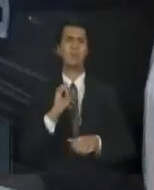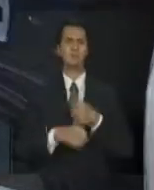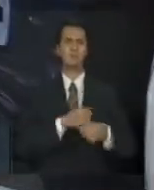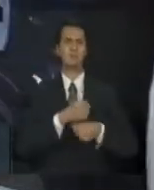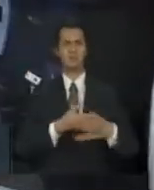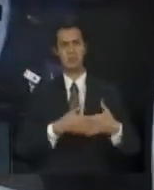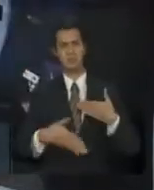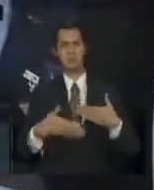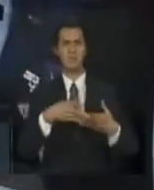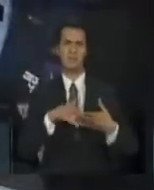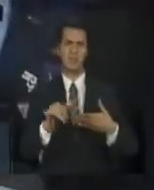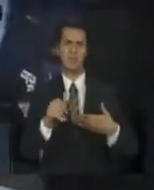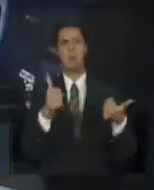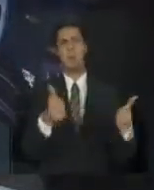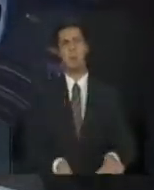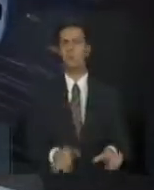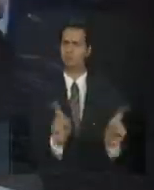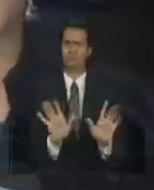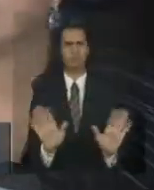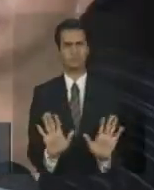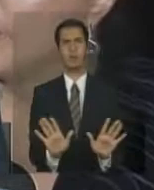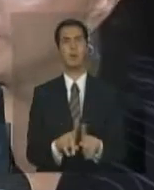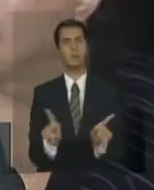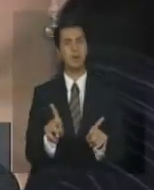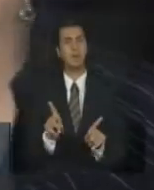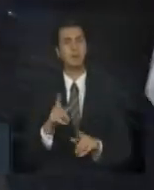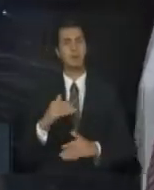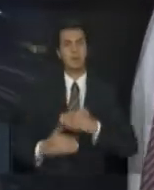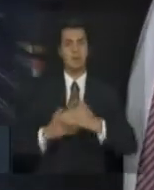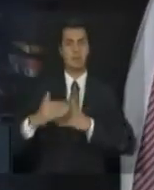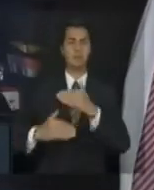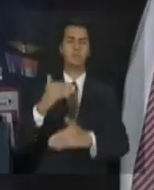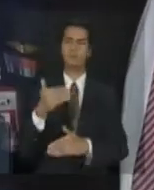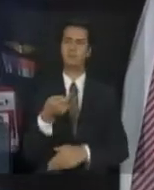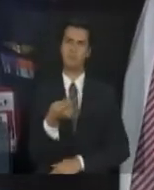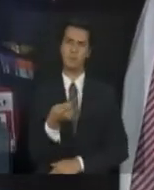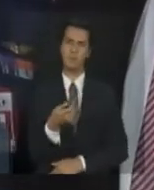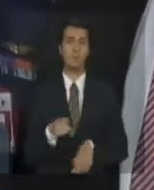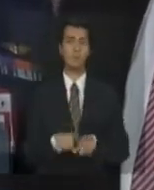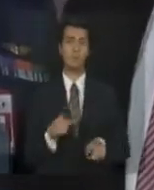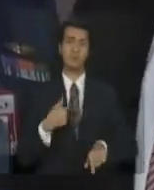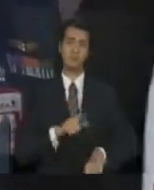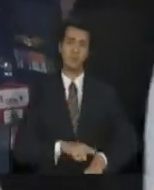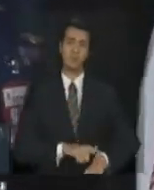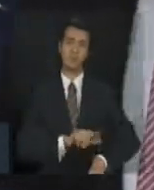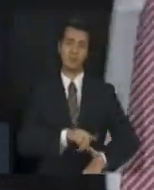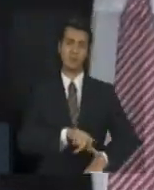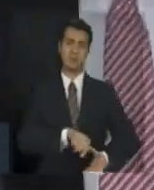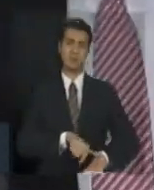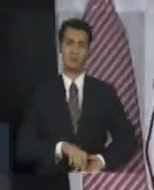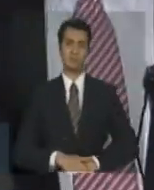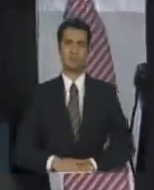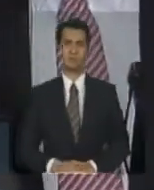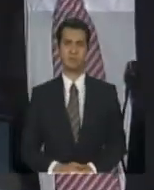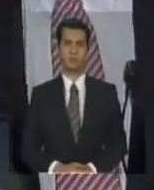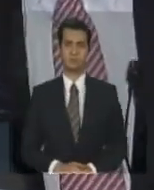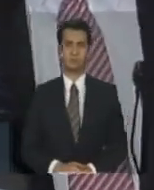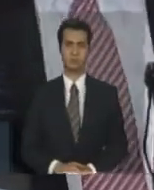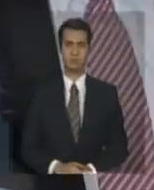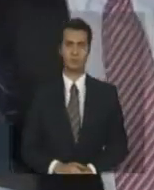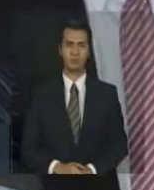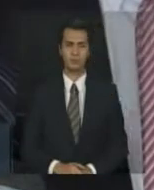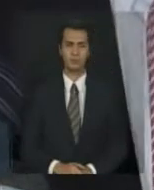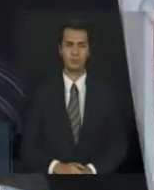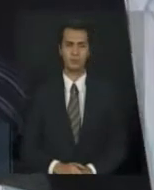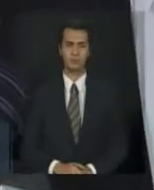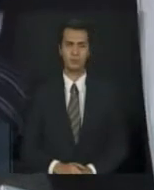dúvida. E com isso nós vamos nos fortalecer. Agora eu estou atrasada, viu, gente? Ela está super atrasada para a abertura da cúpula.